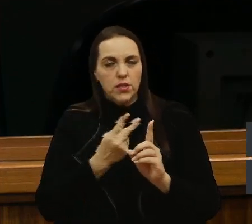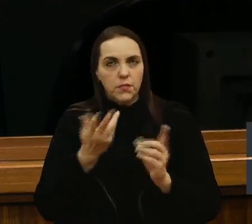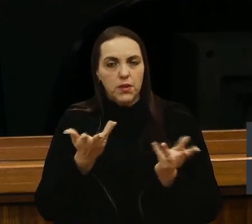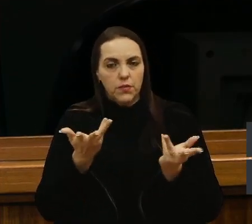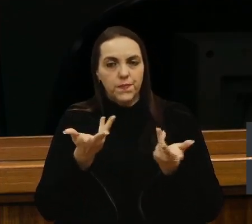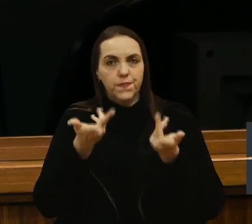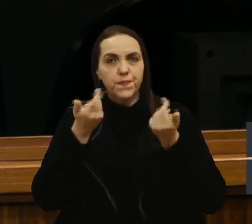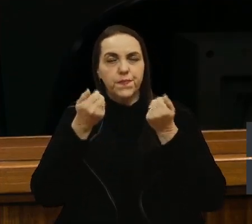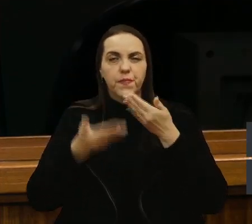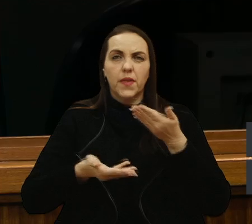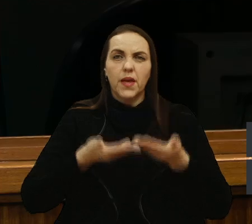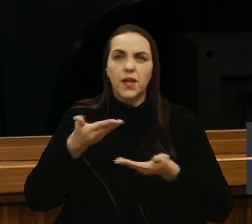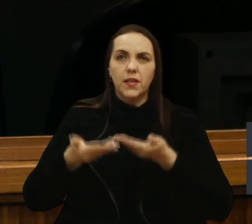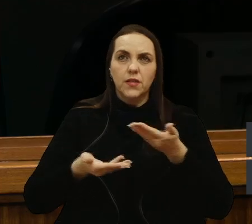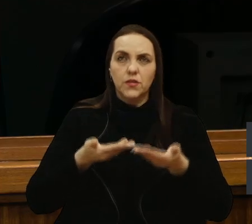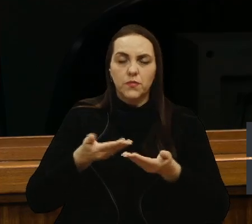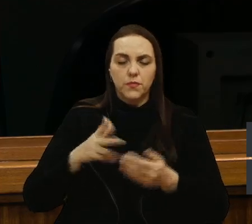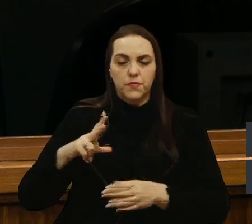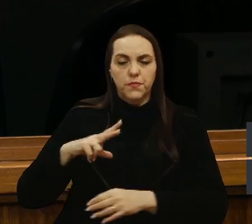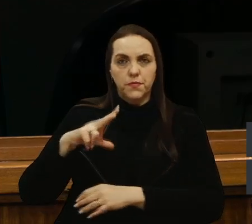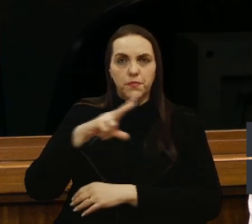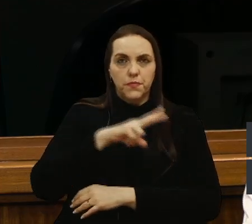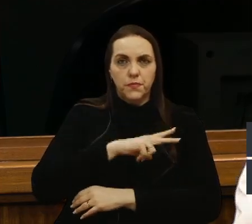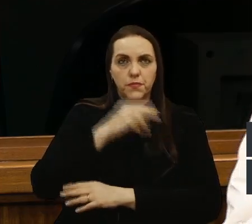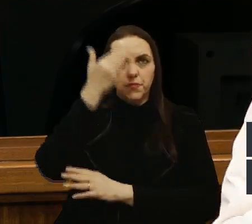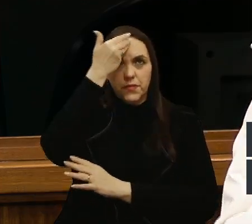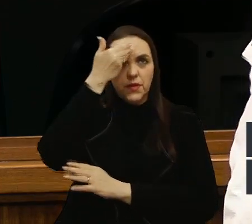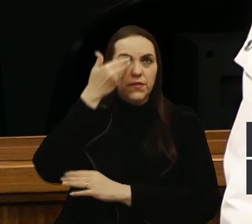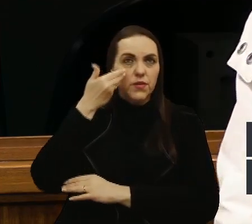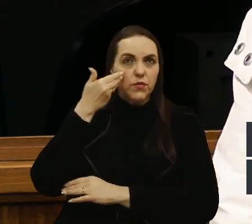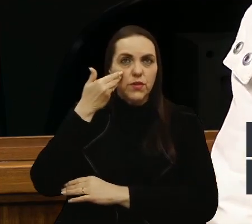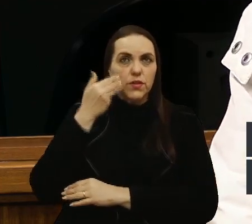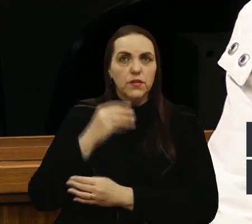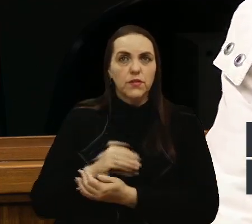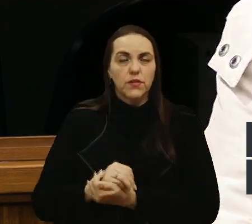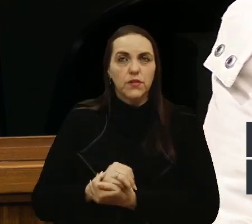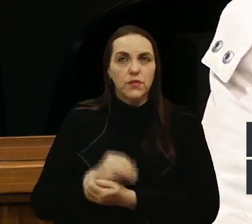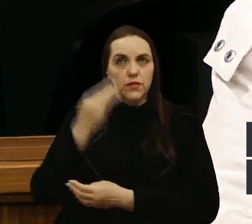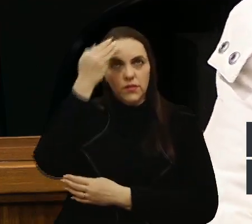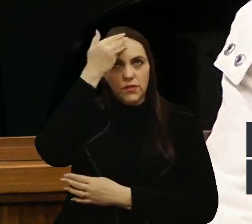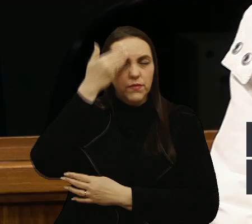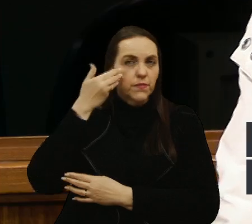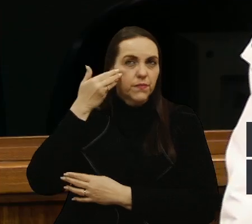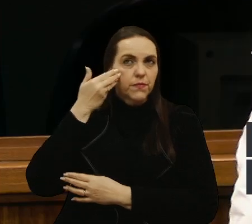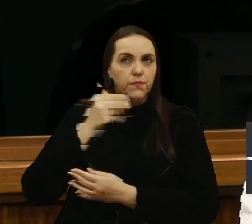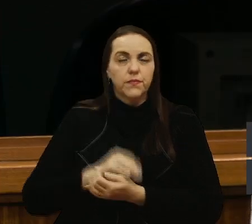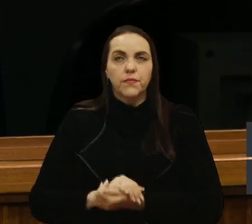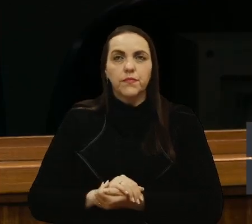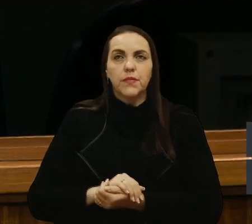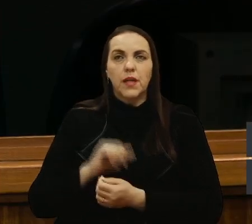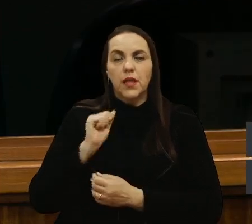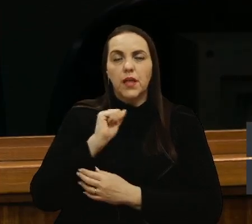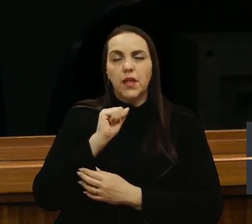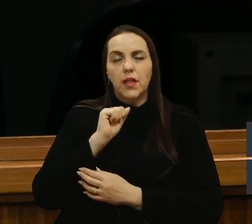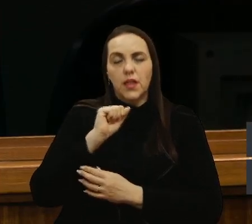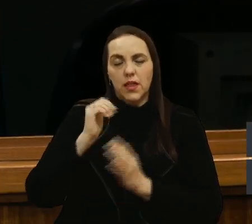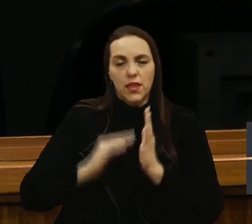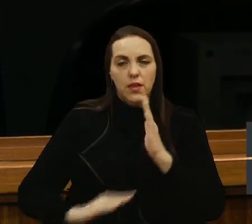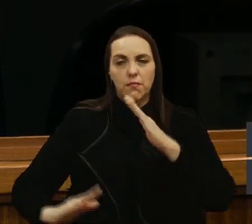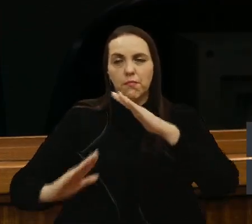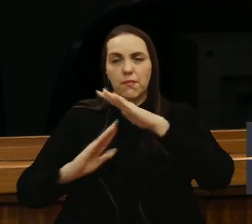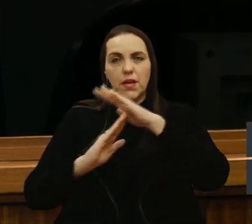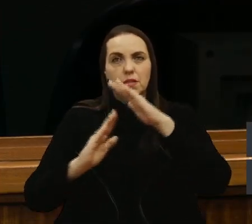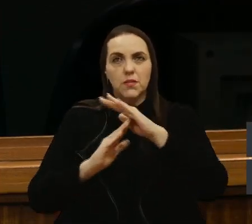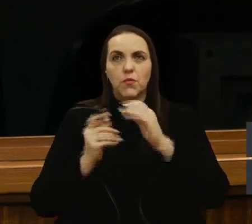ao atendimento do paciente com AVC, que é medido o nível máximo de qualidade